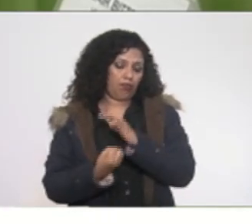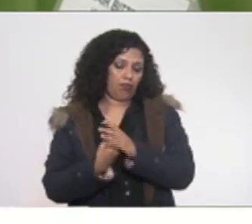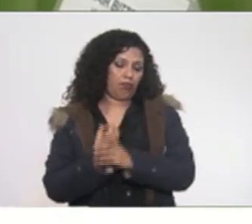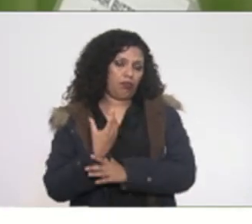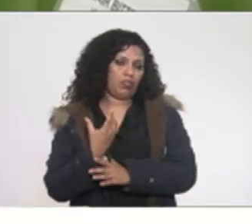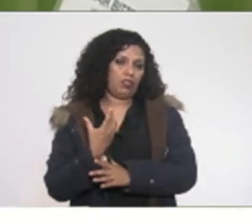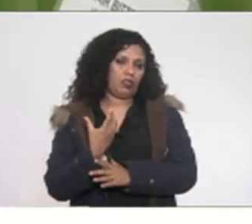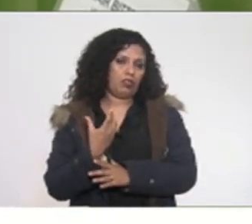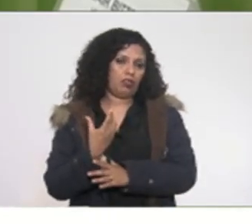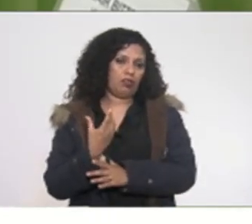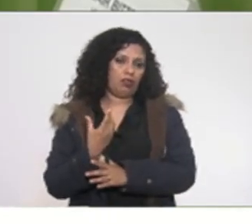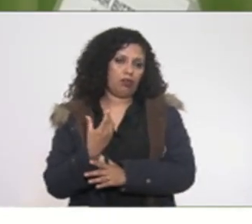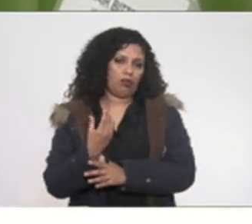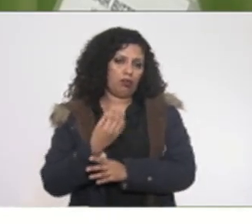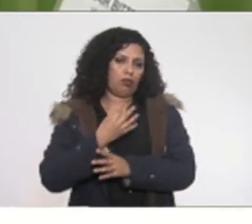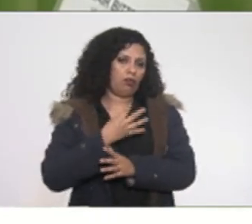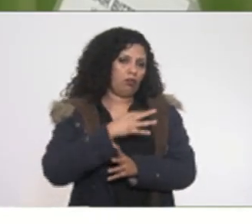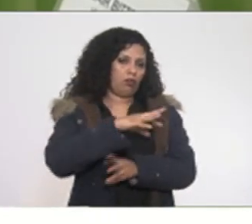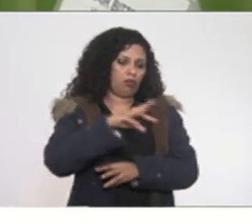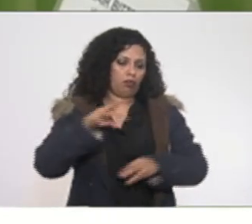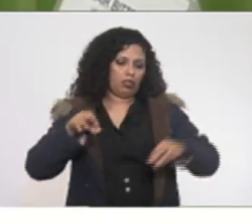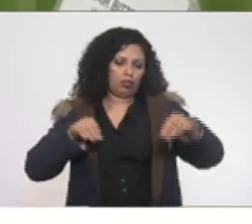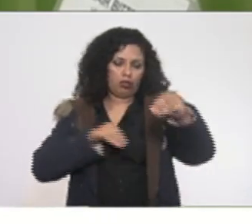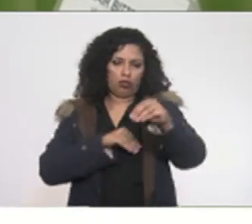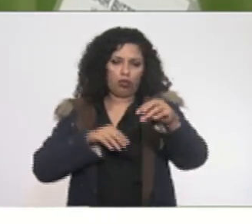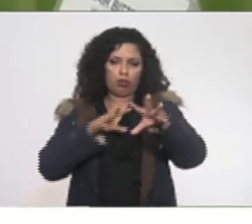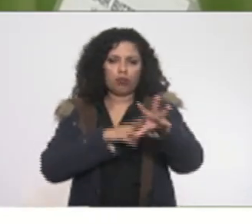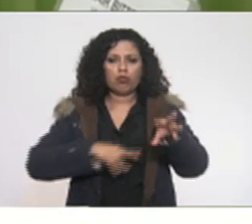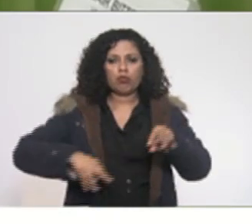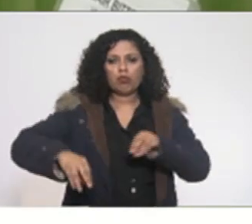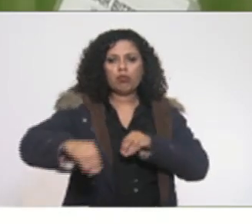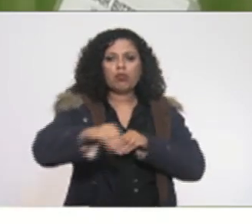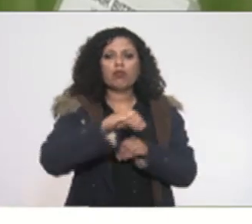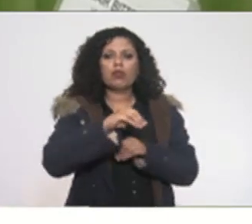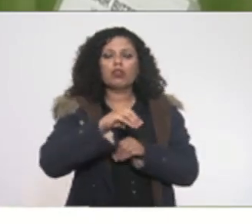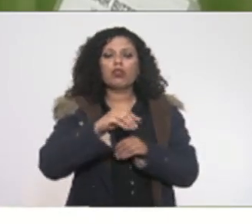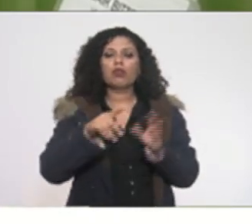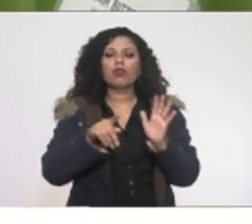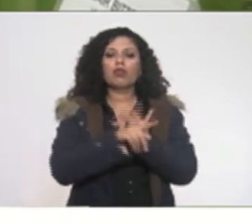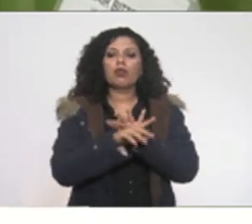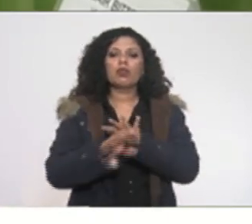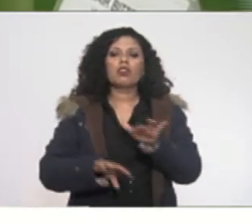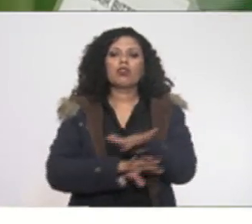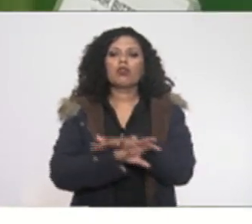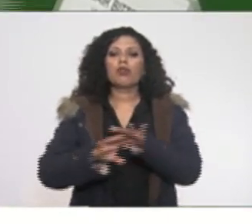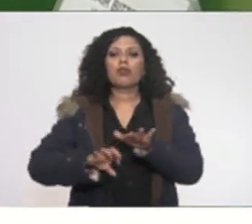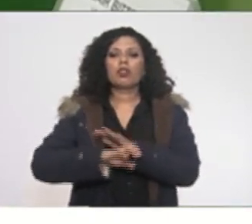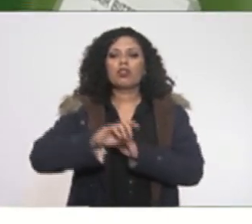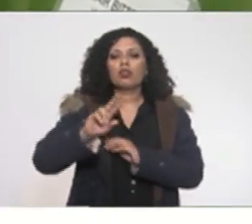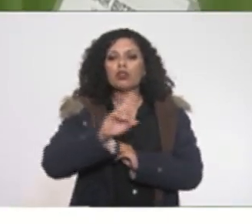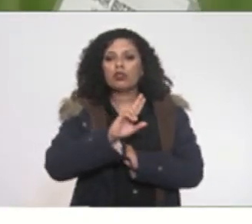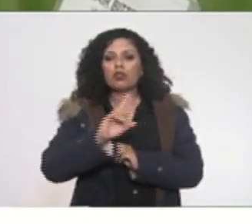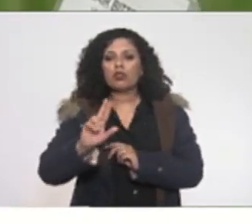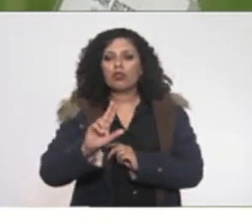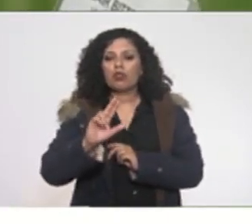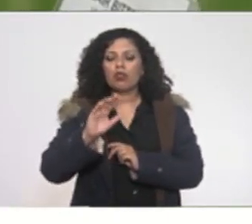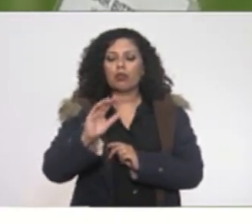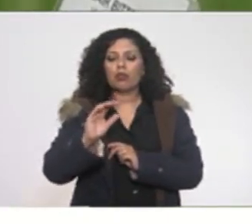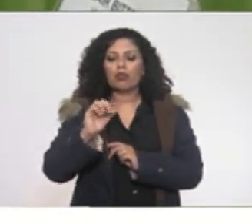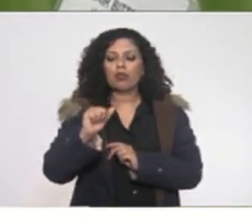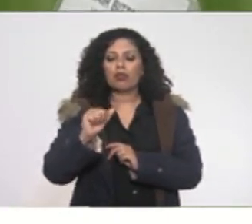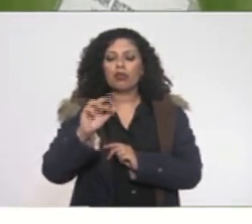criarem um ganha-ganha, um cartel? Um cartel, se nesse